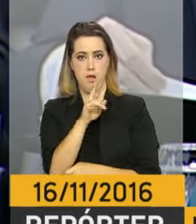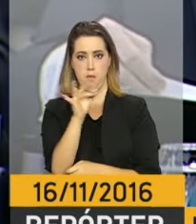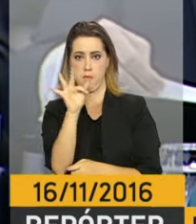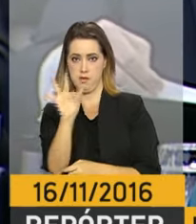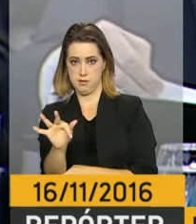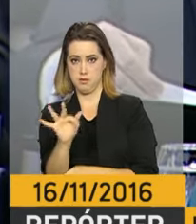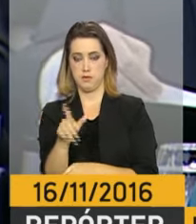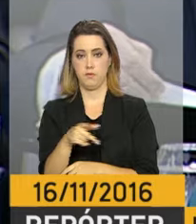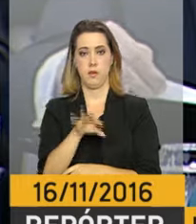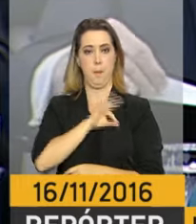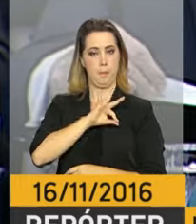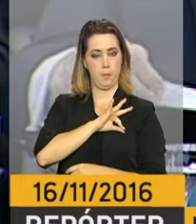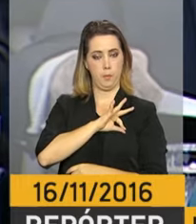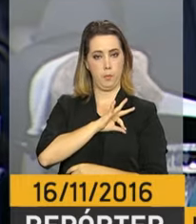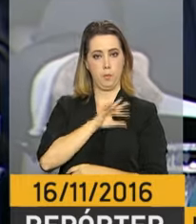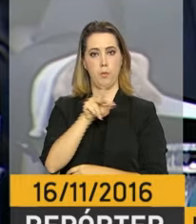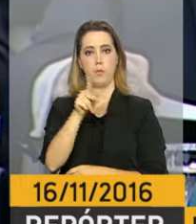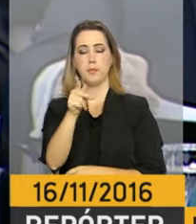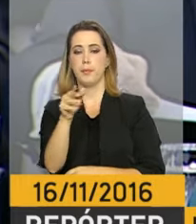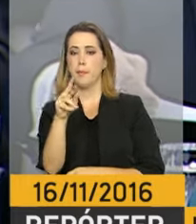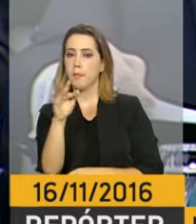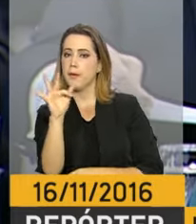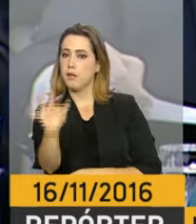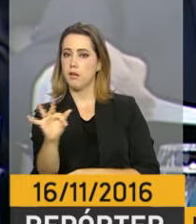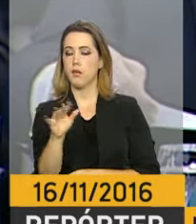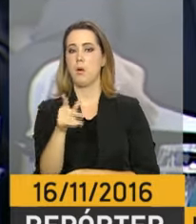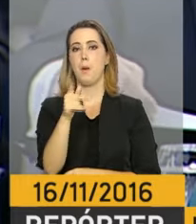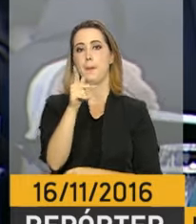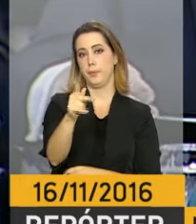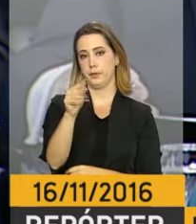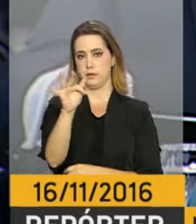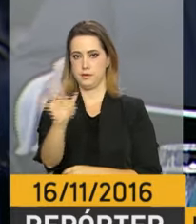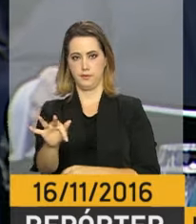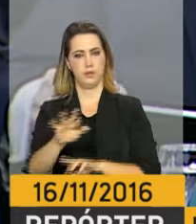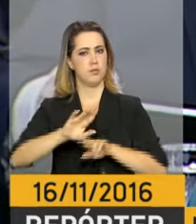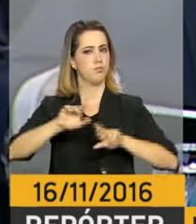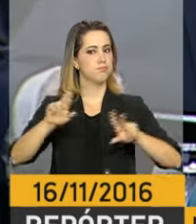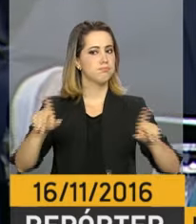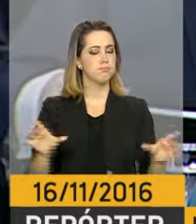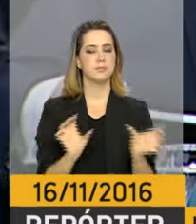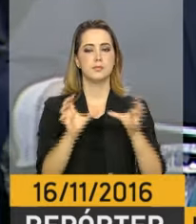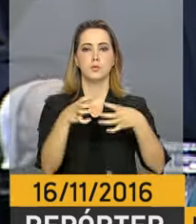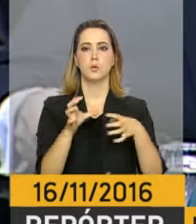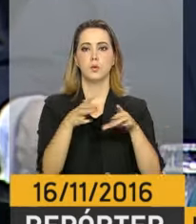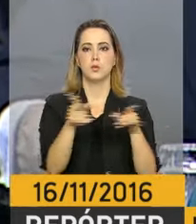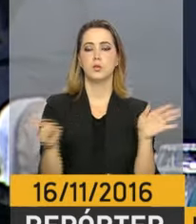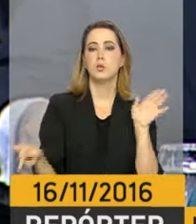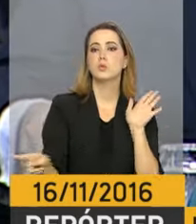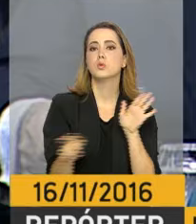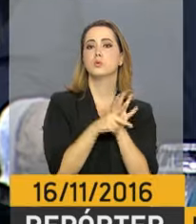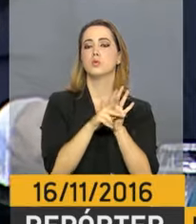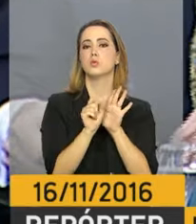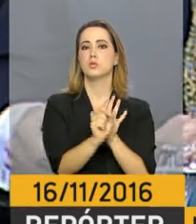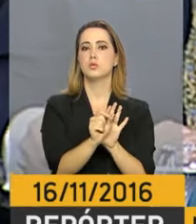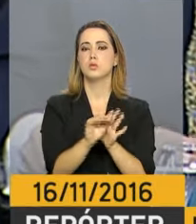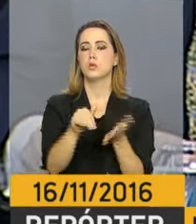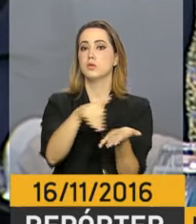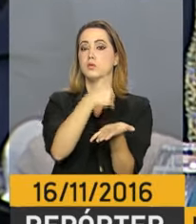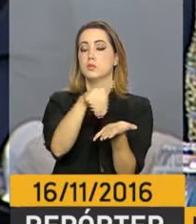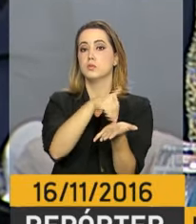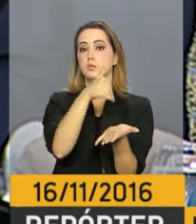como a Polícia Rodoviária Federal tal como a polícia federal eh e os próprios as próprias